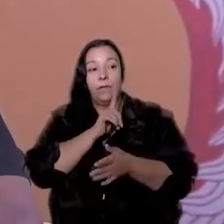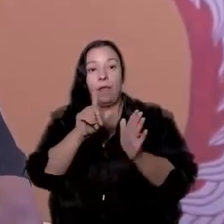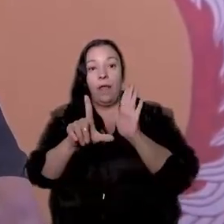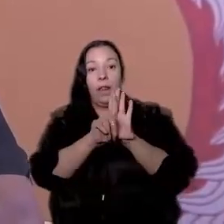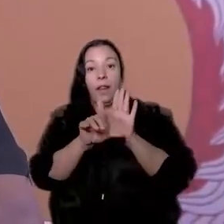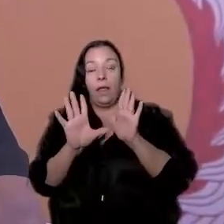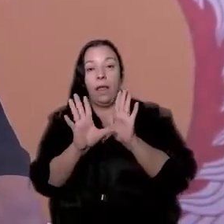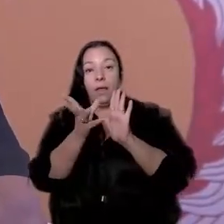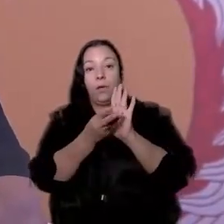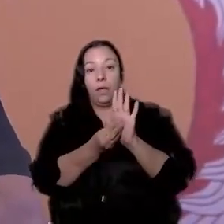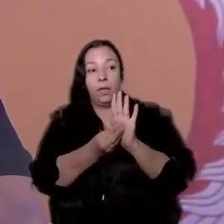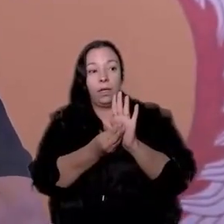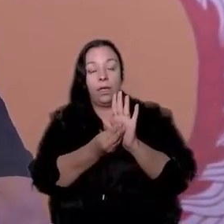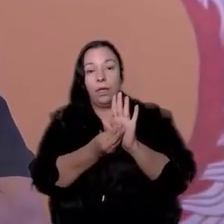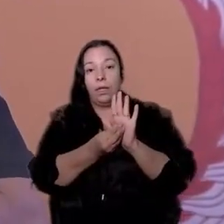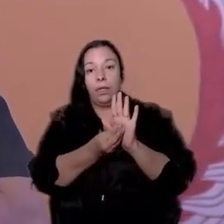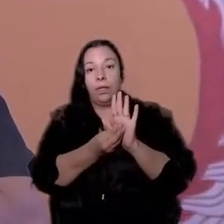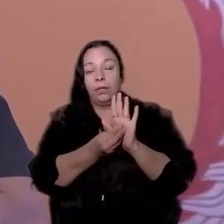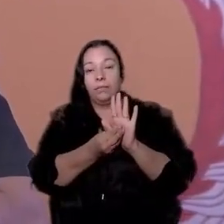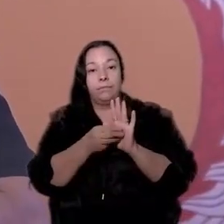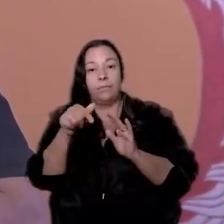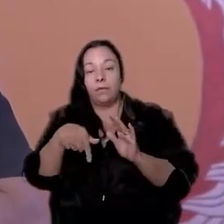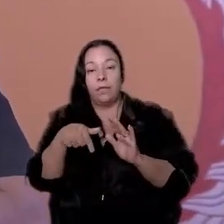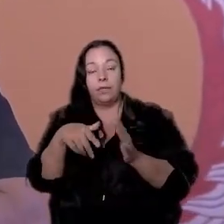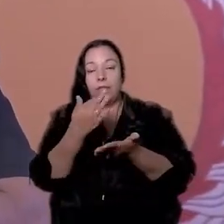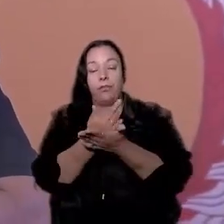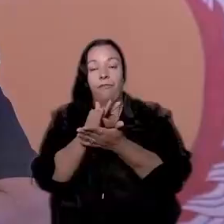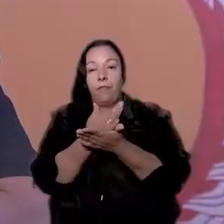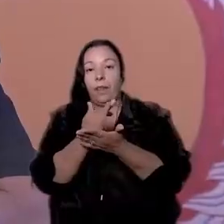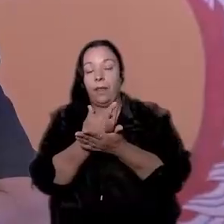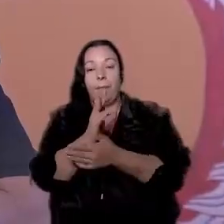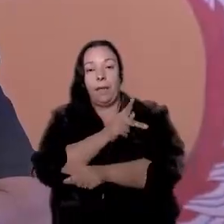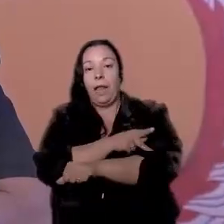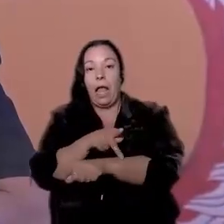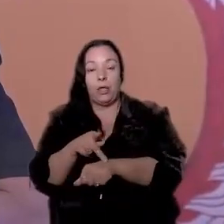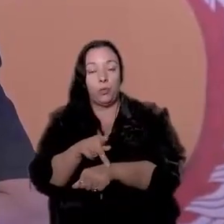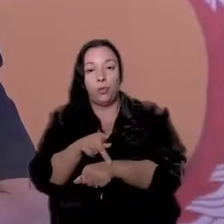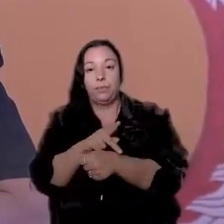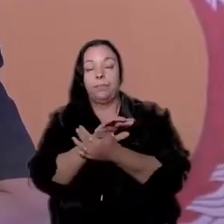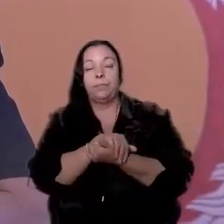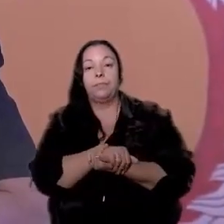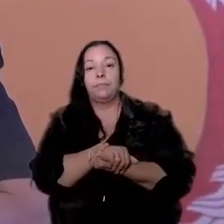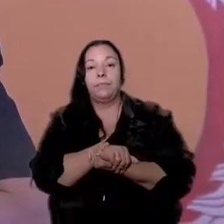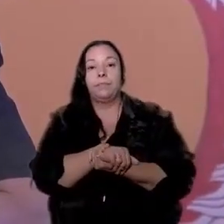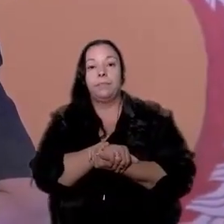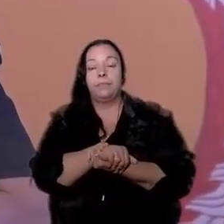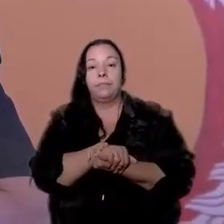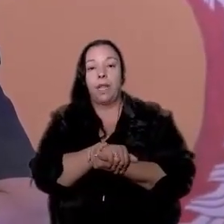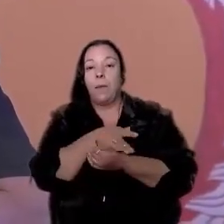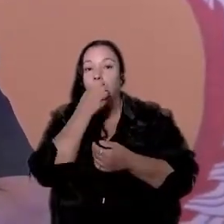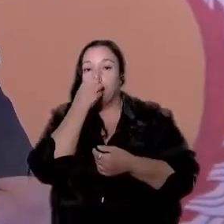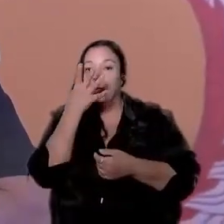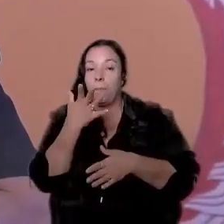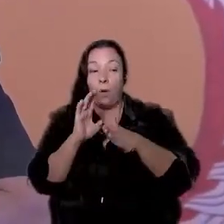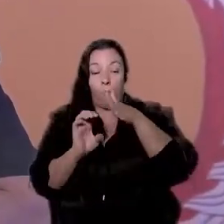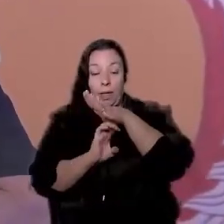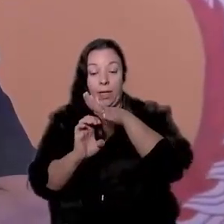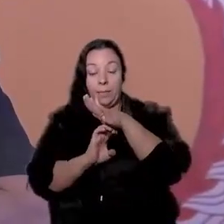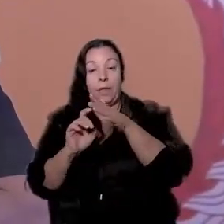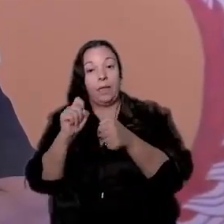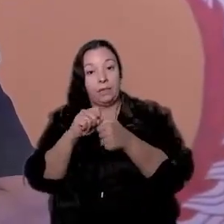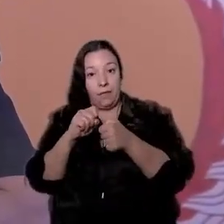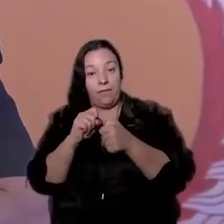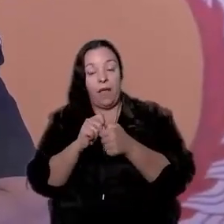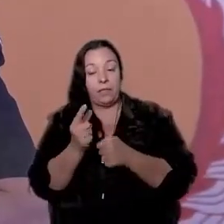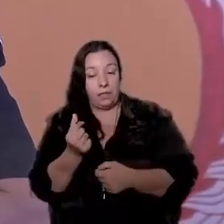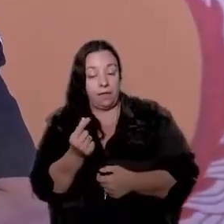Kinross não estava fazendo esse investimento aqui no Flip Paracatu. Né? Porque é muito bom que a empresa faça esse